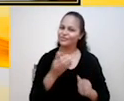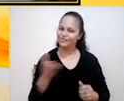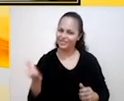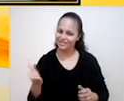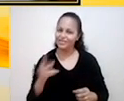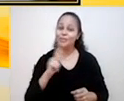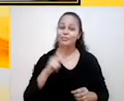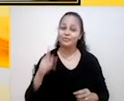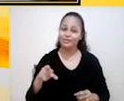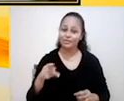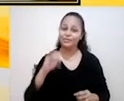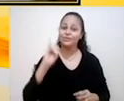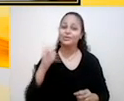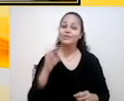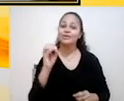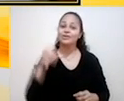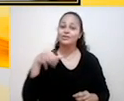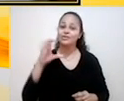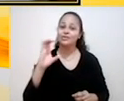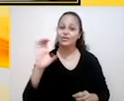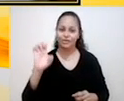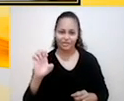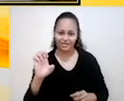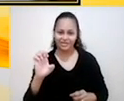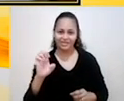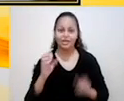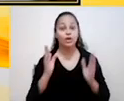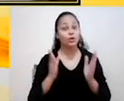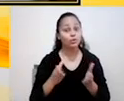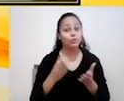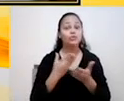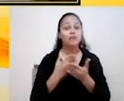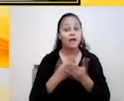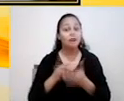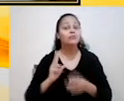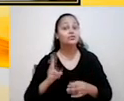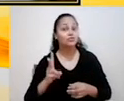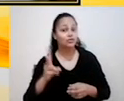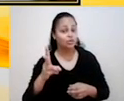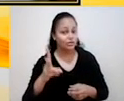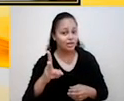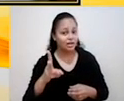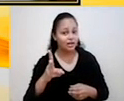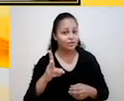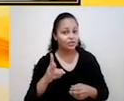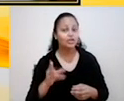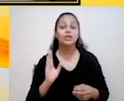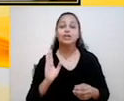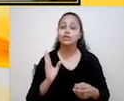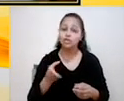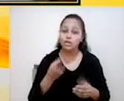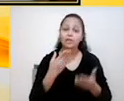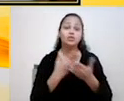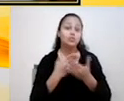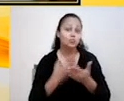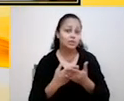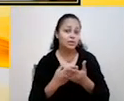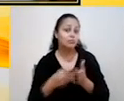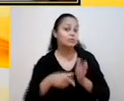a professora Joyce e nós teremos uma aula de continuidade, algumas que nós já vimos anteriormente, que são justamente dos